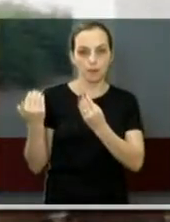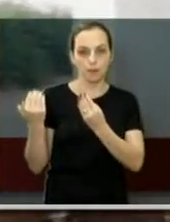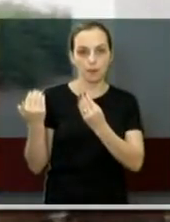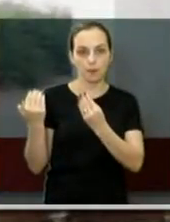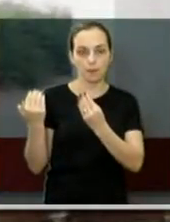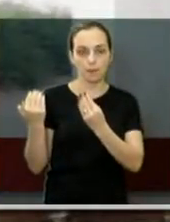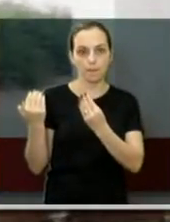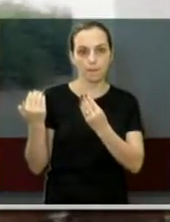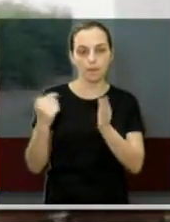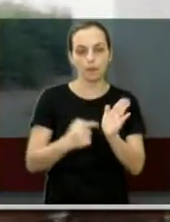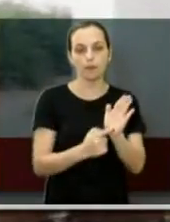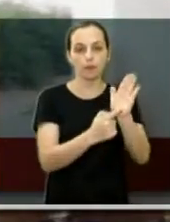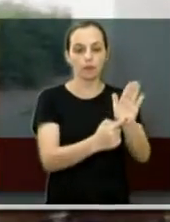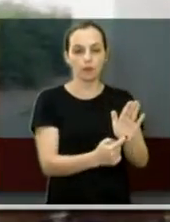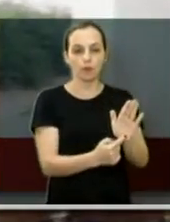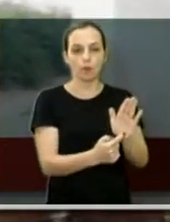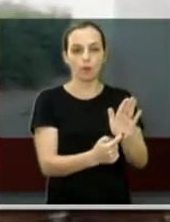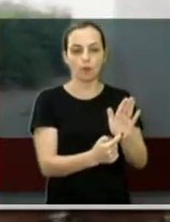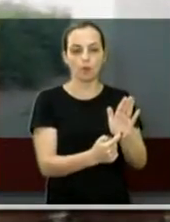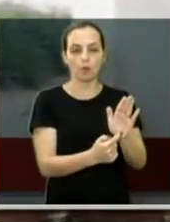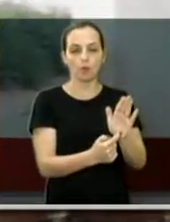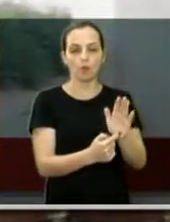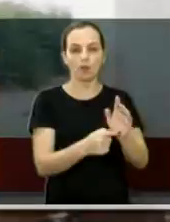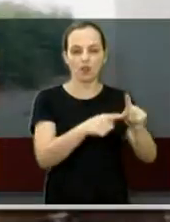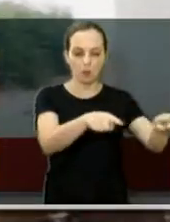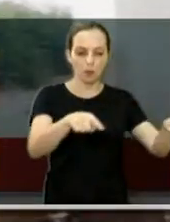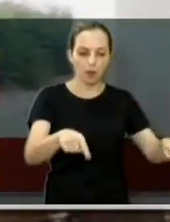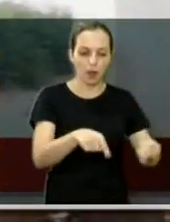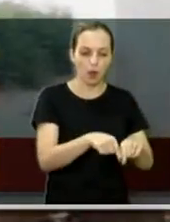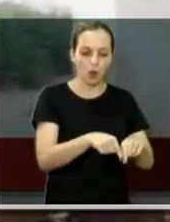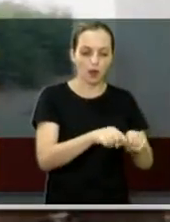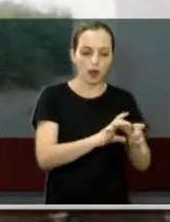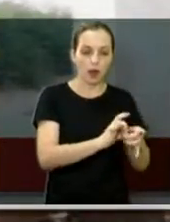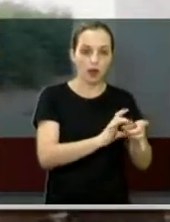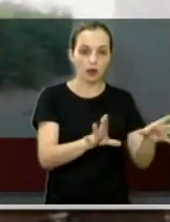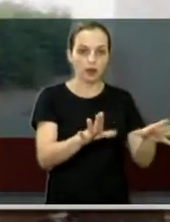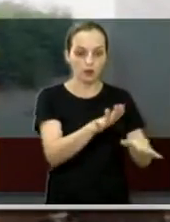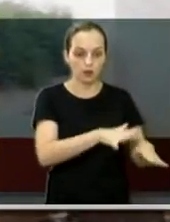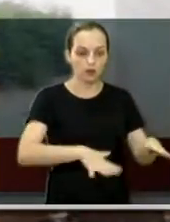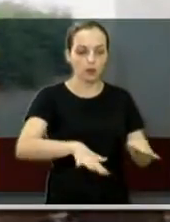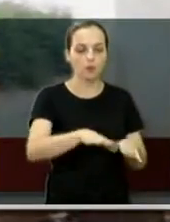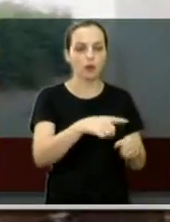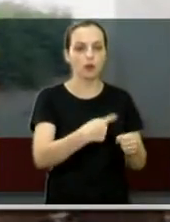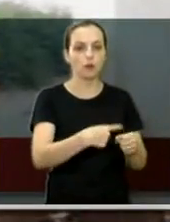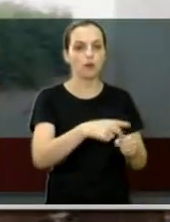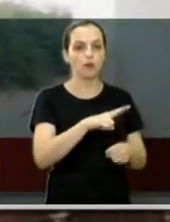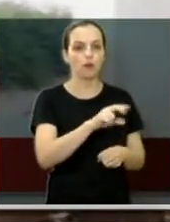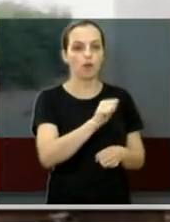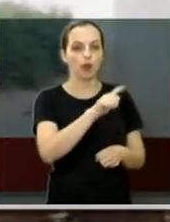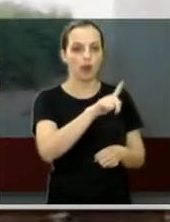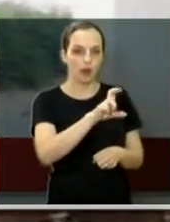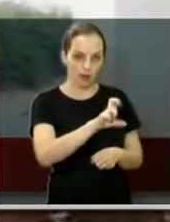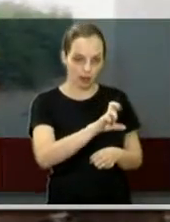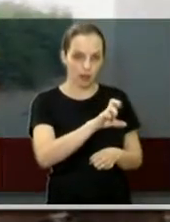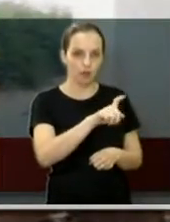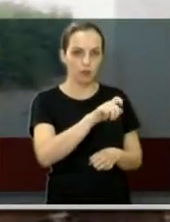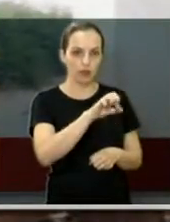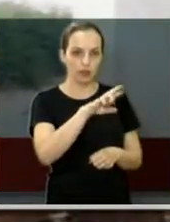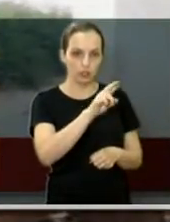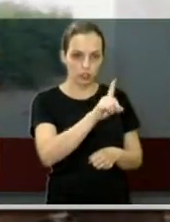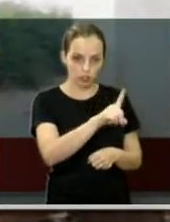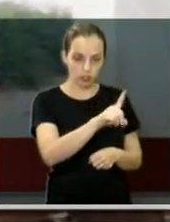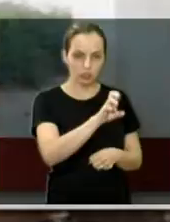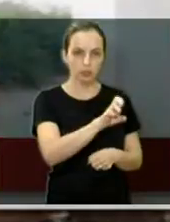fizemos sobre um terreno lá do Jardim do Vale, no Vale Verde, aliás, lá no Vale Verde, logo na entrada, que estava